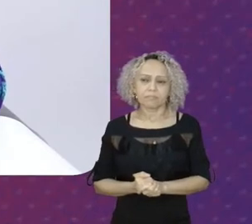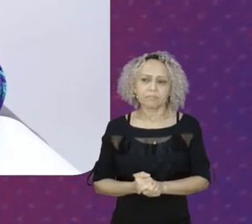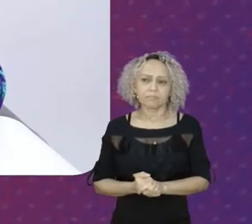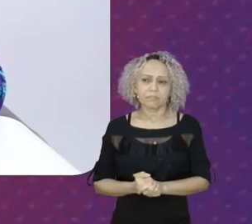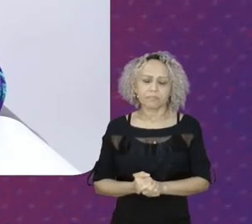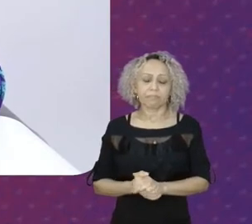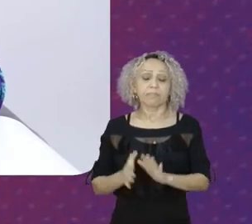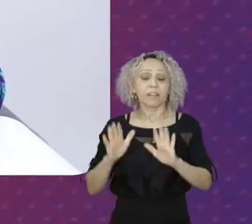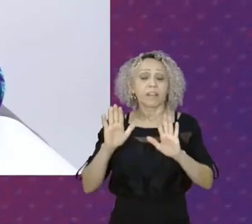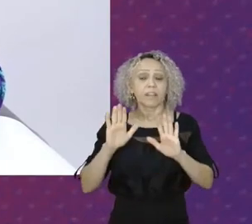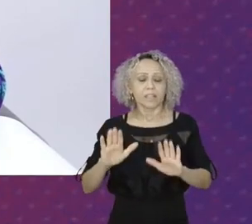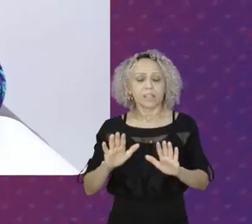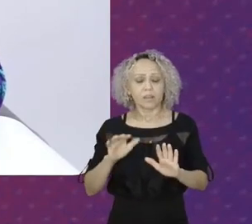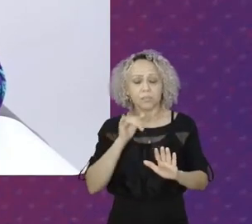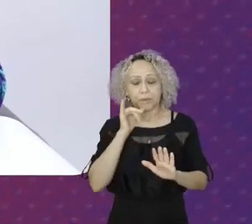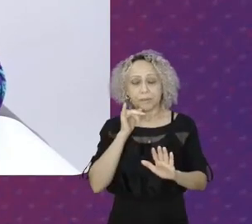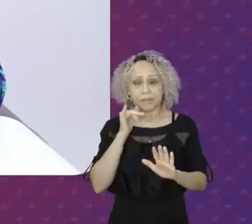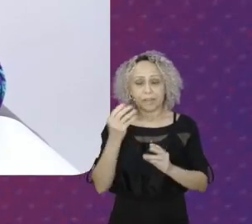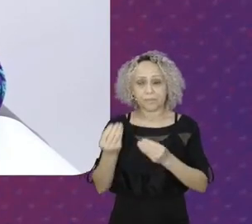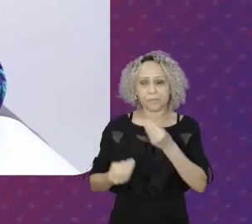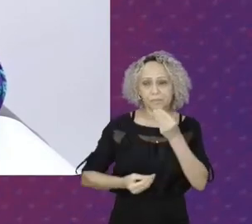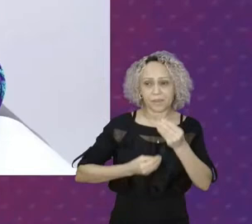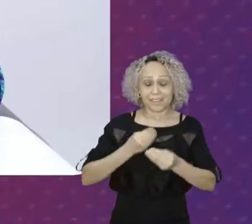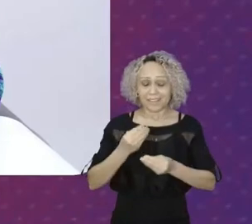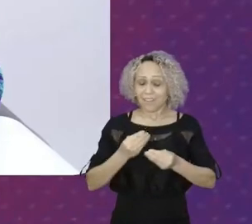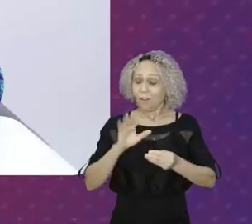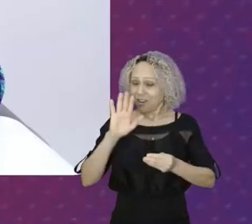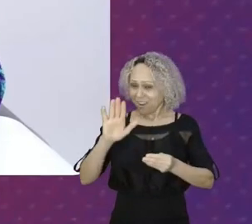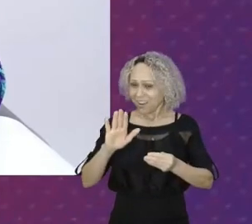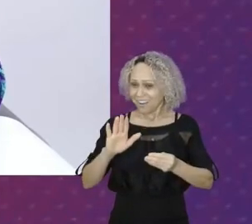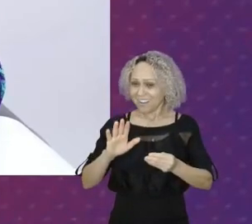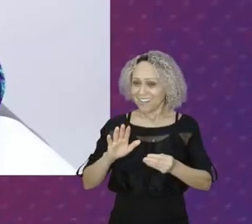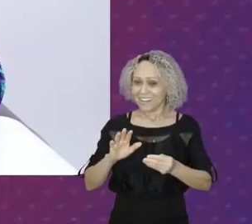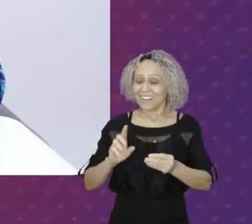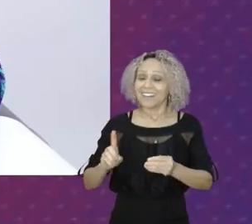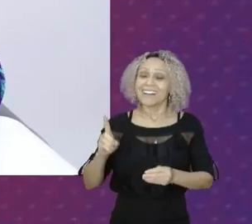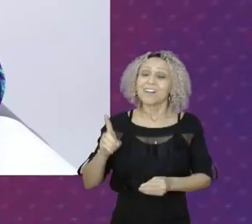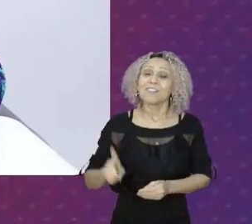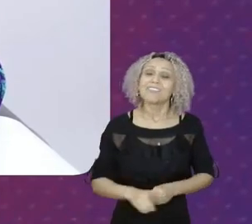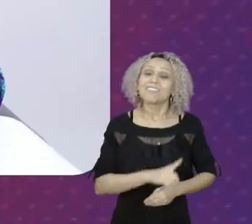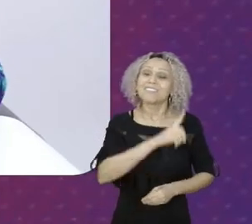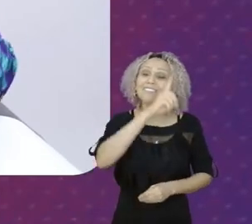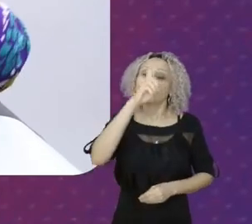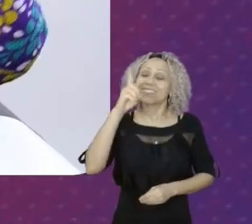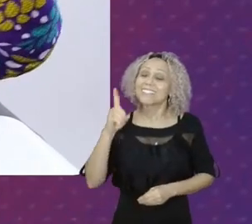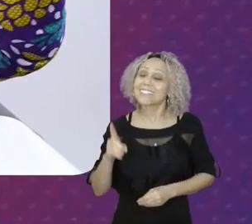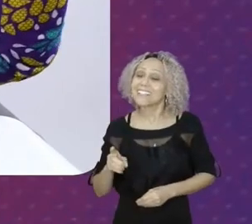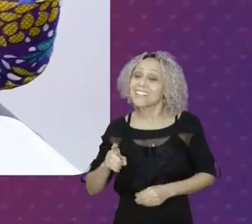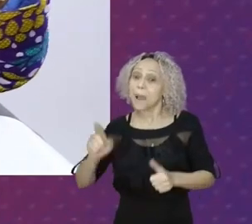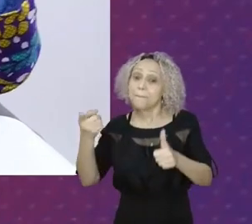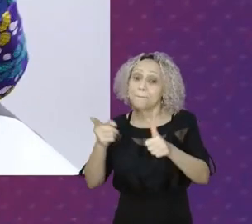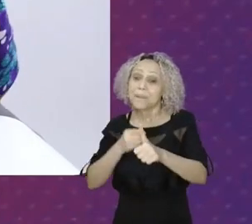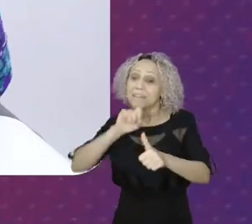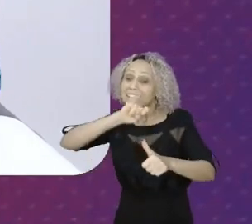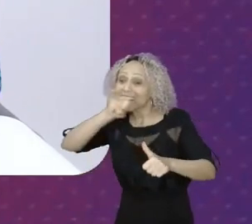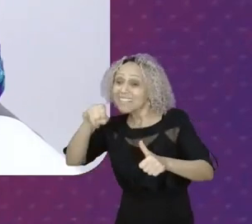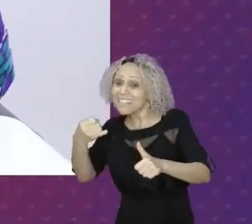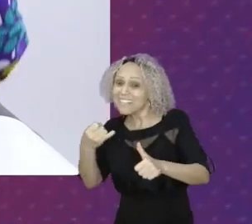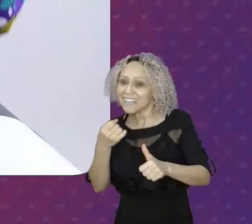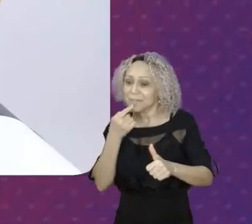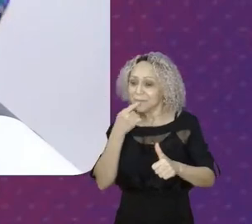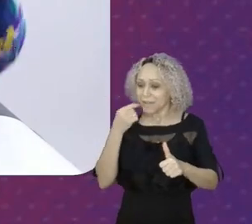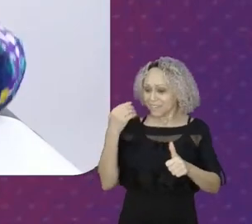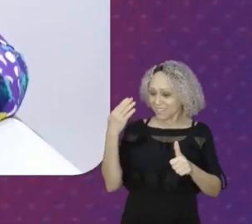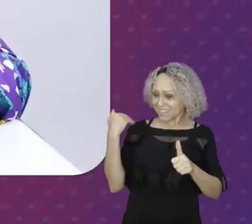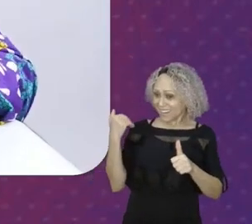Das representações do povo brasileiro entregando a faixa presidencial para o presidente Lula, hoje tem que